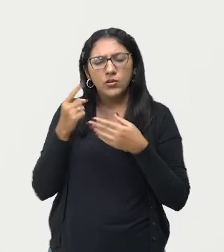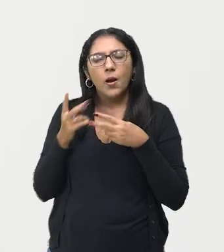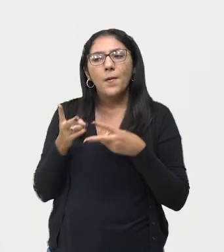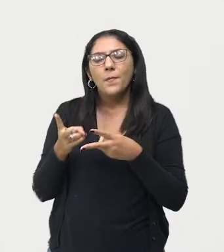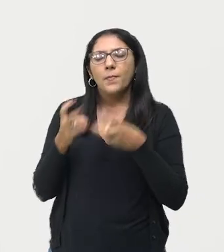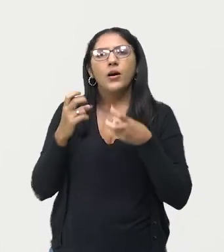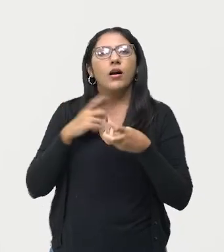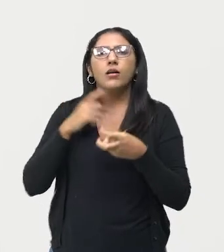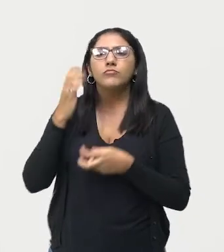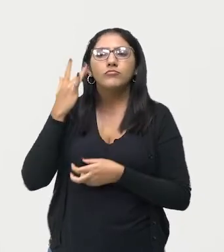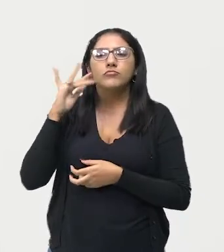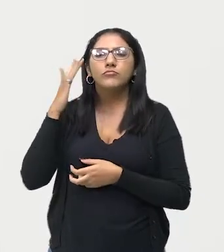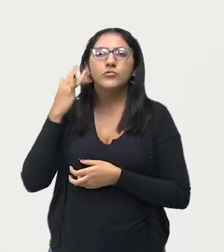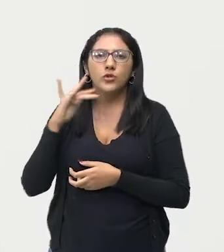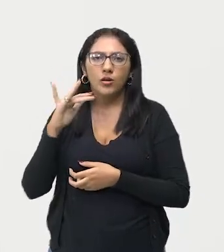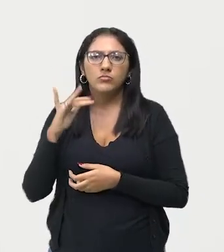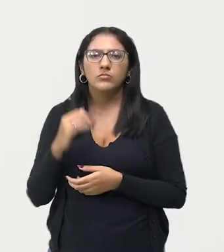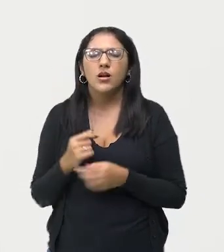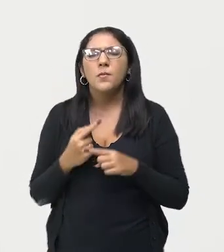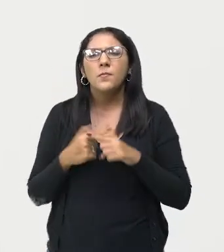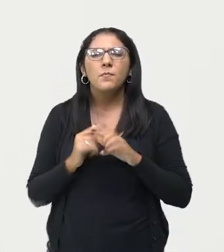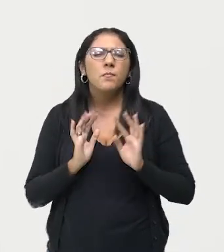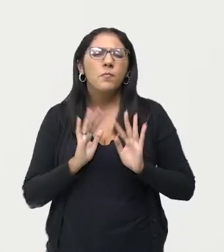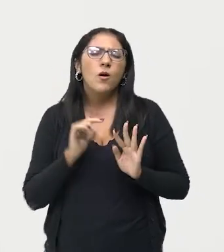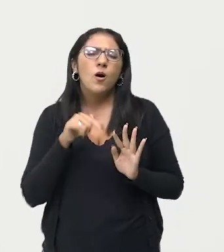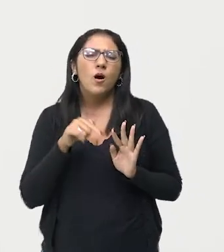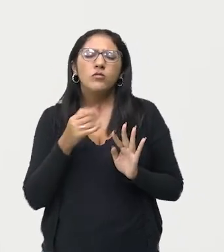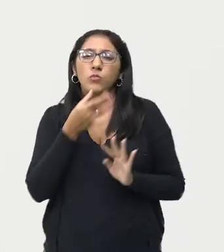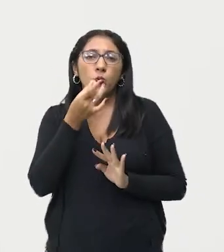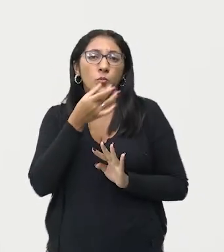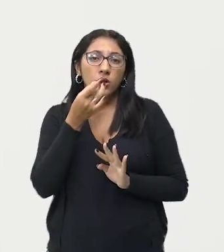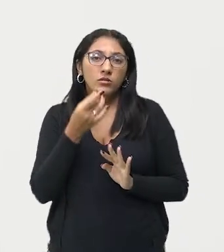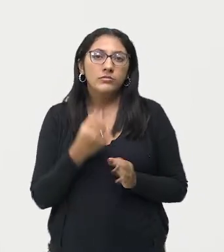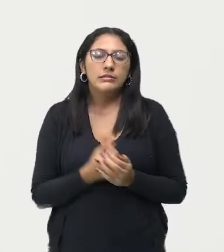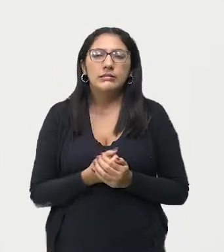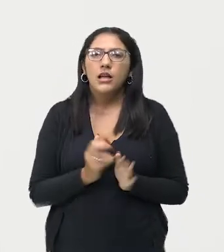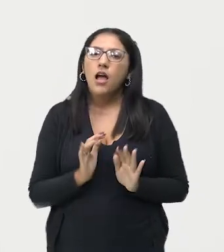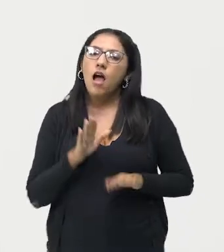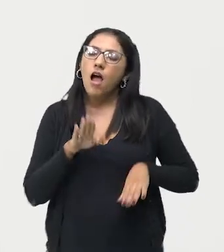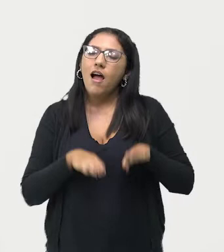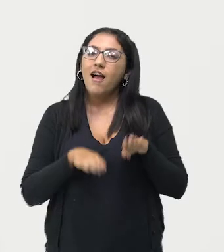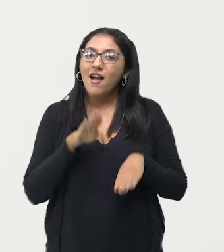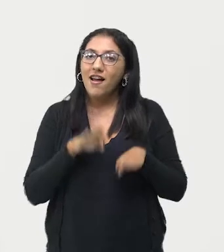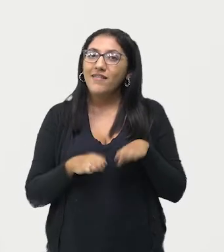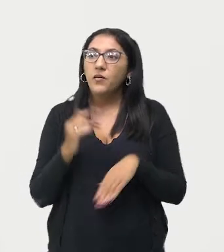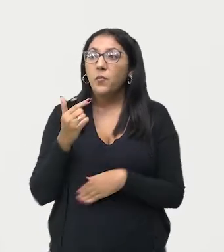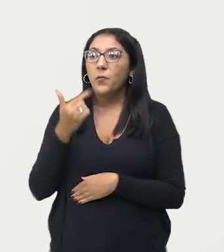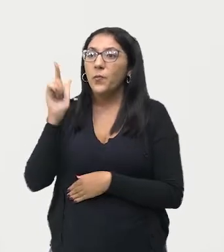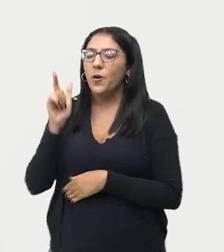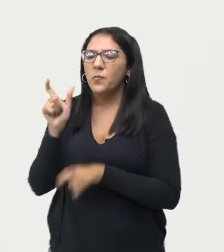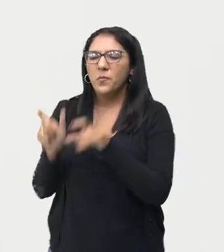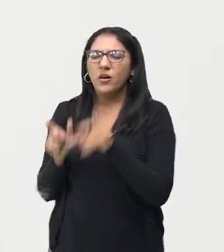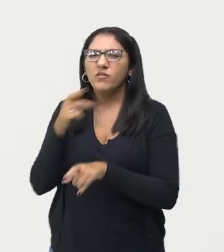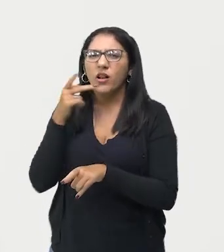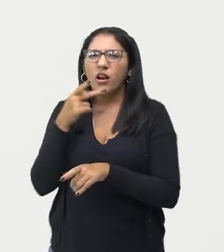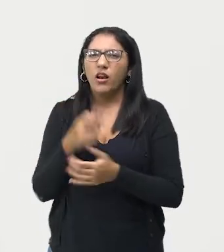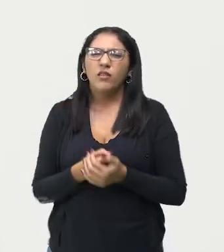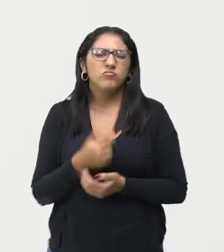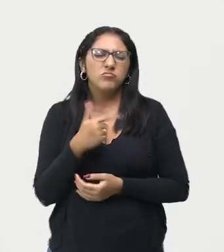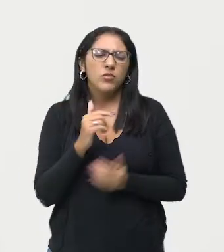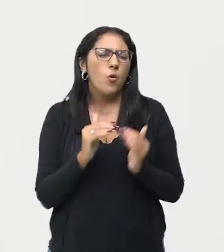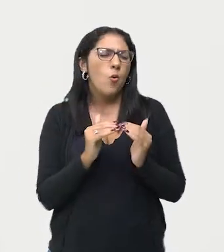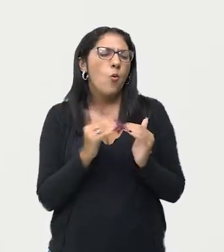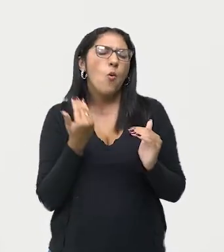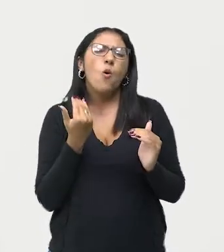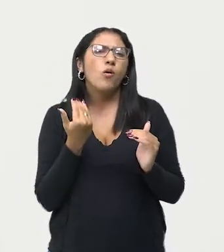é uma opinião, professora? Porque, de repente, outras pessoas podem não concordar com isso, dizer que